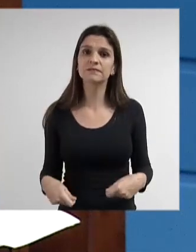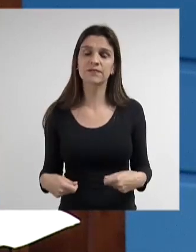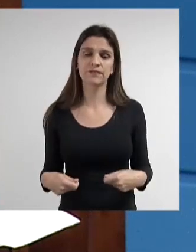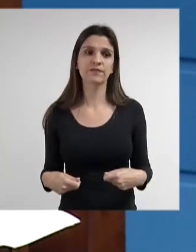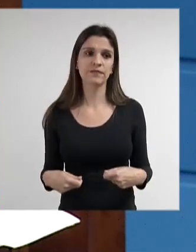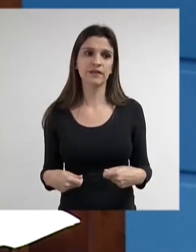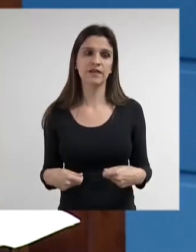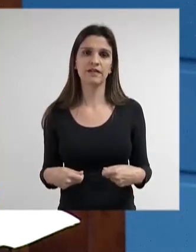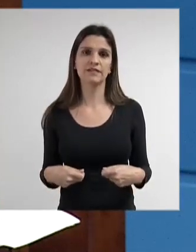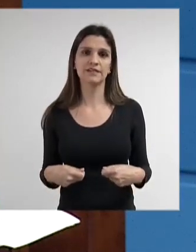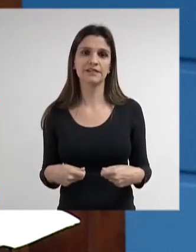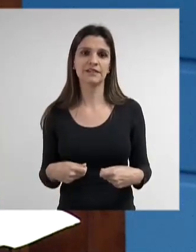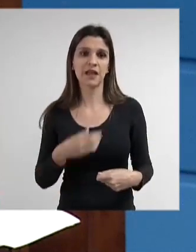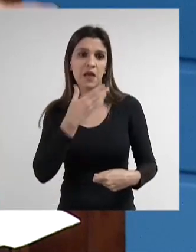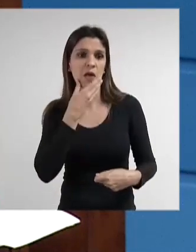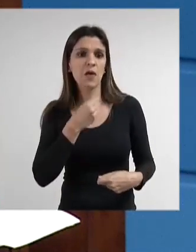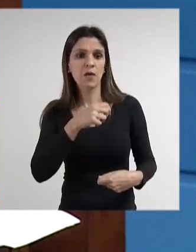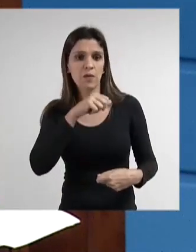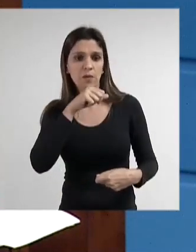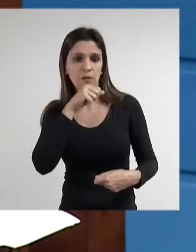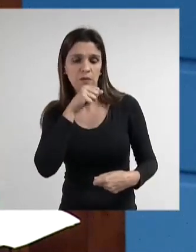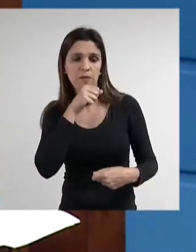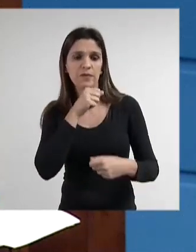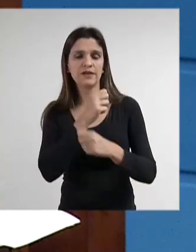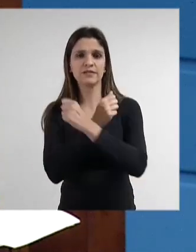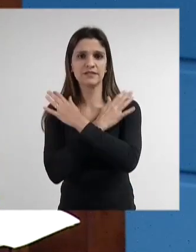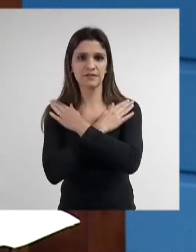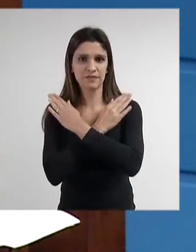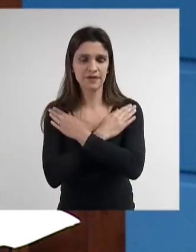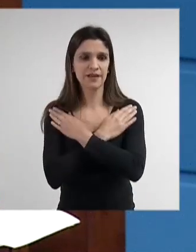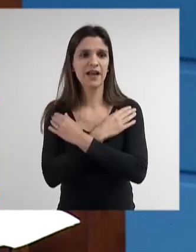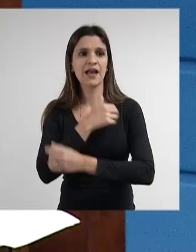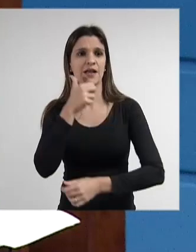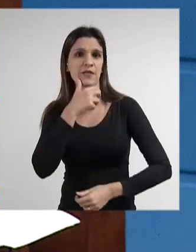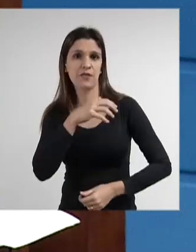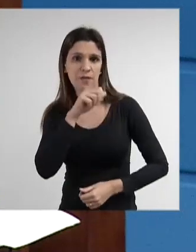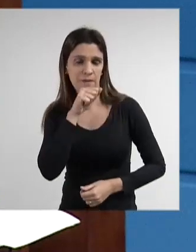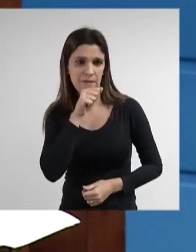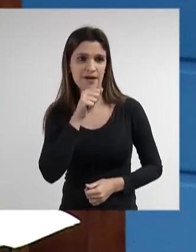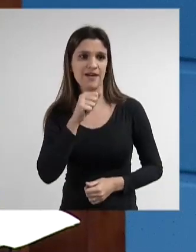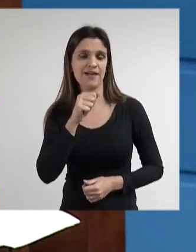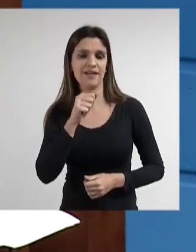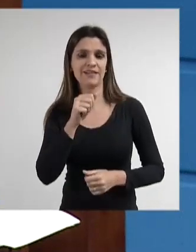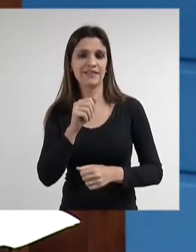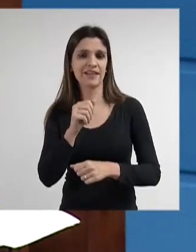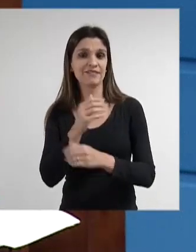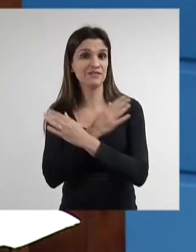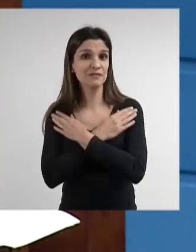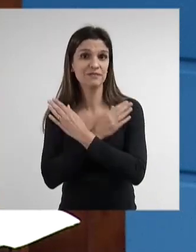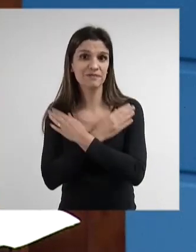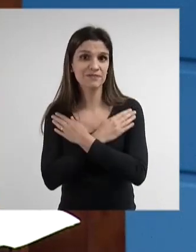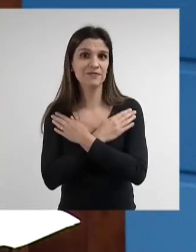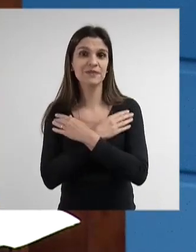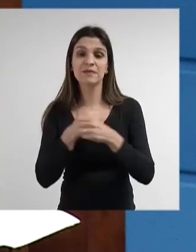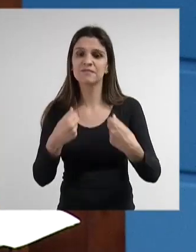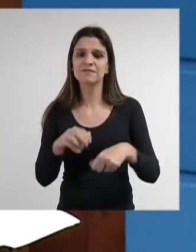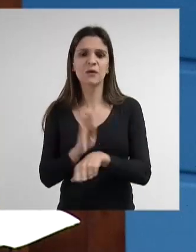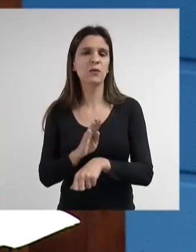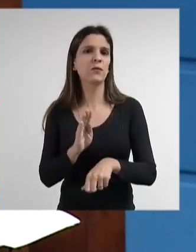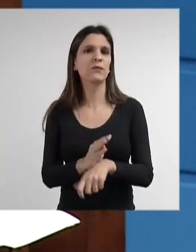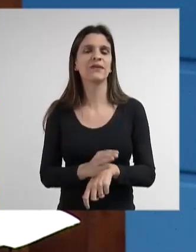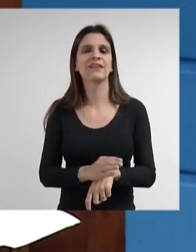pai desempregado, a mãe desempregada, com vários filhos e não podendo, né, manter a